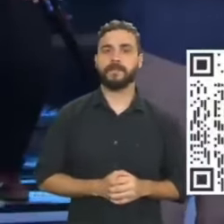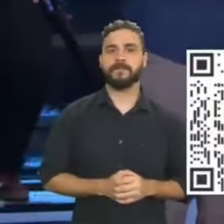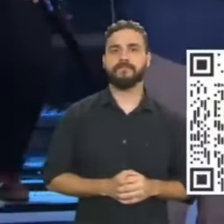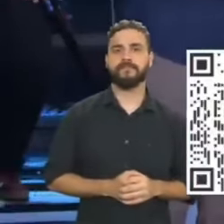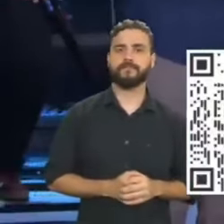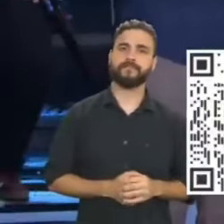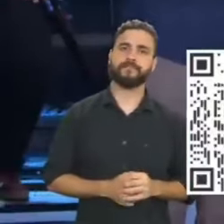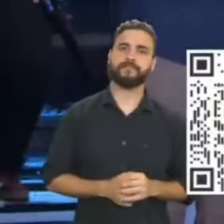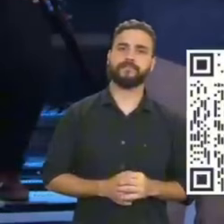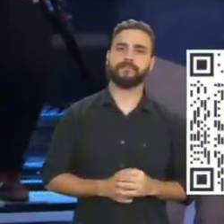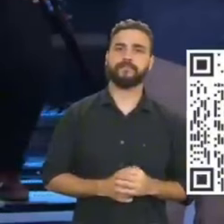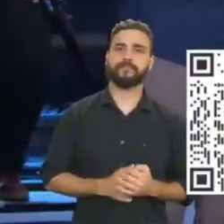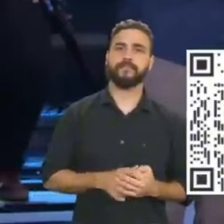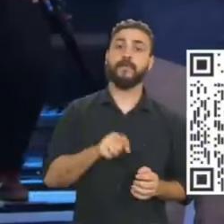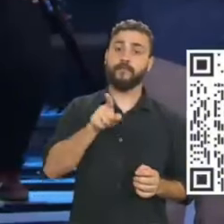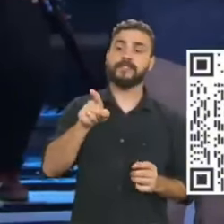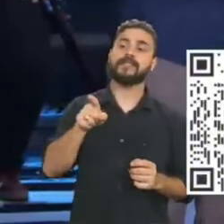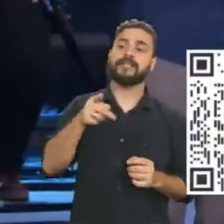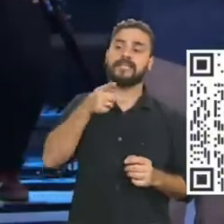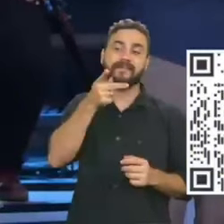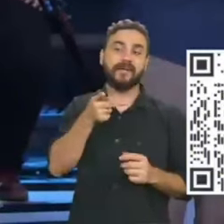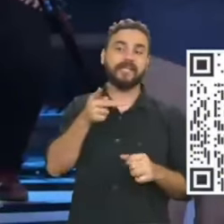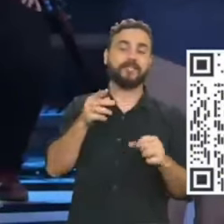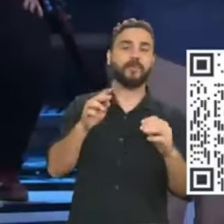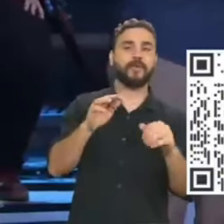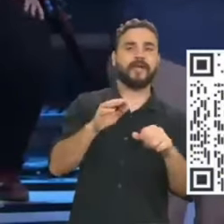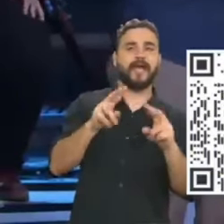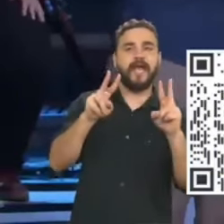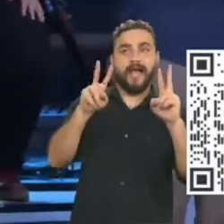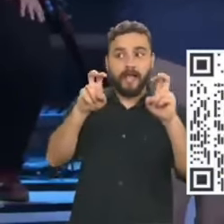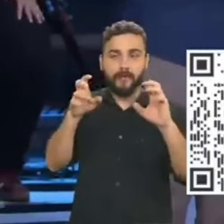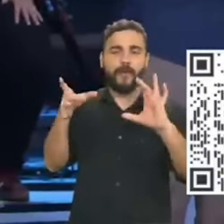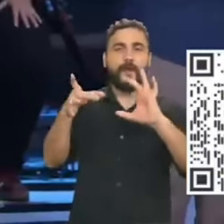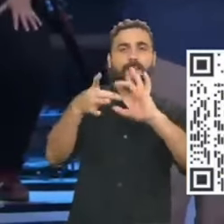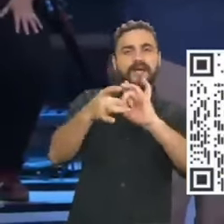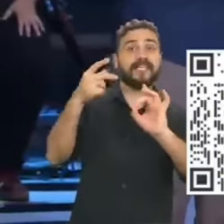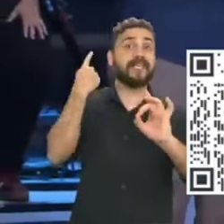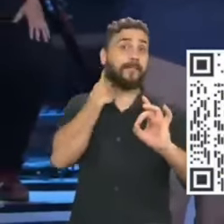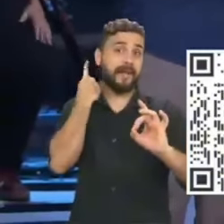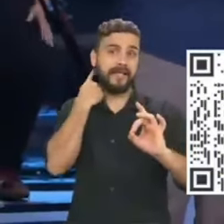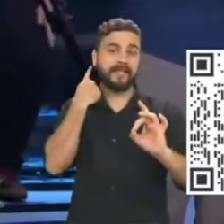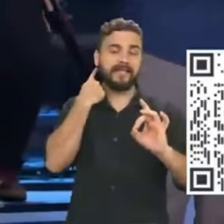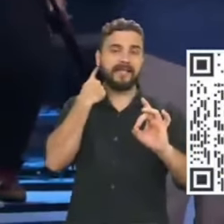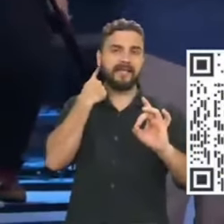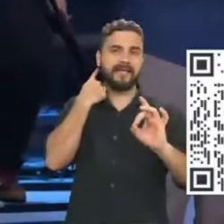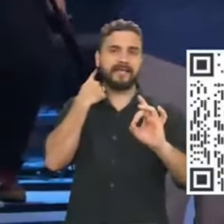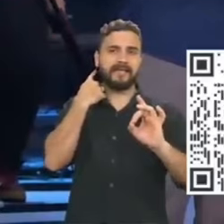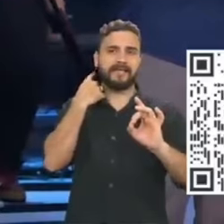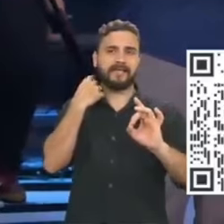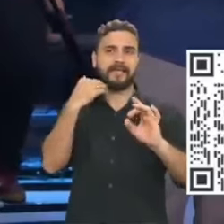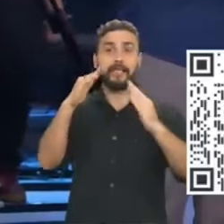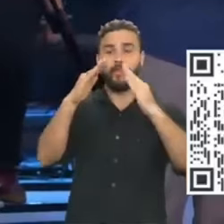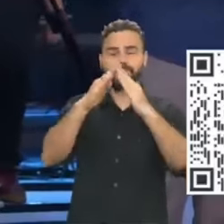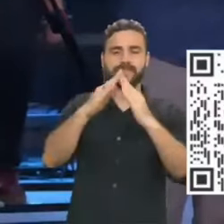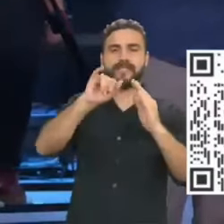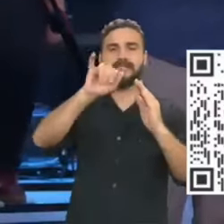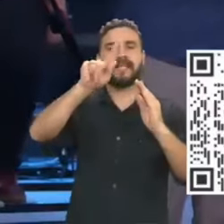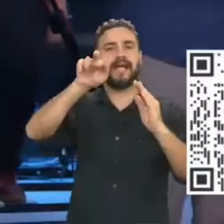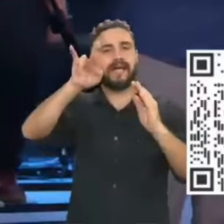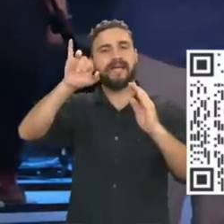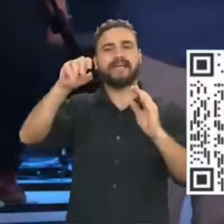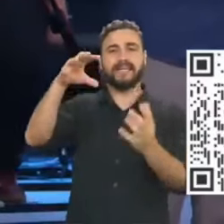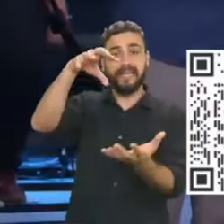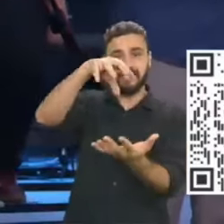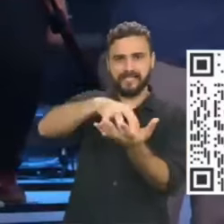Central, assim como você tem também parceria com a Presbiteriana. Com a Central, vocês entraram num acordo. Como é que é, Pastor Paulo? Fala para a gente. Como